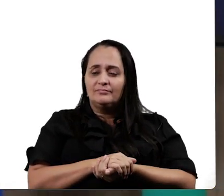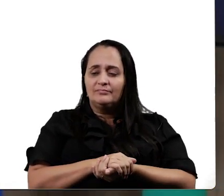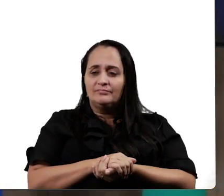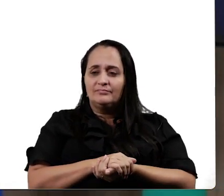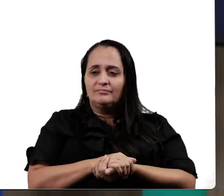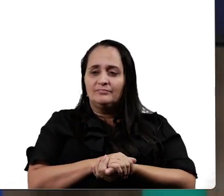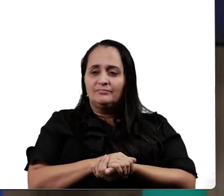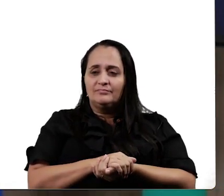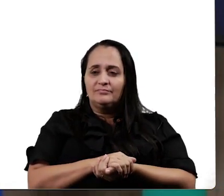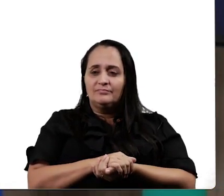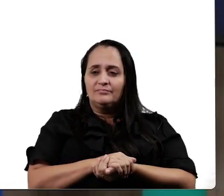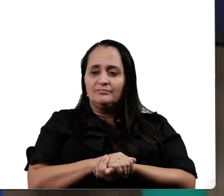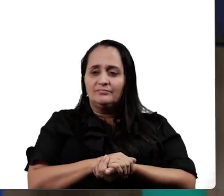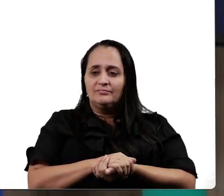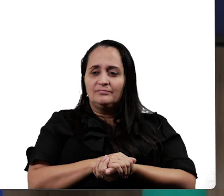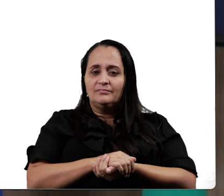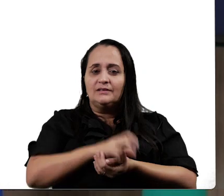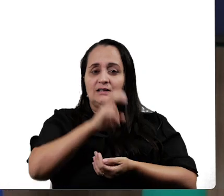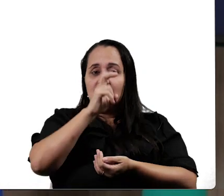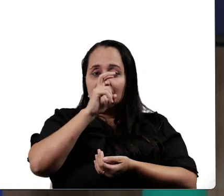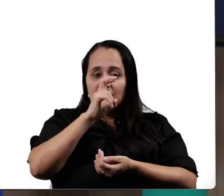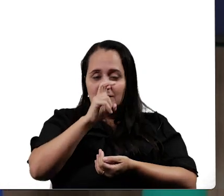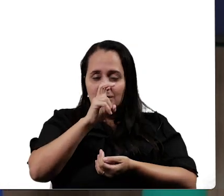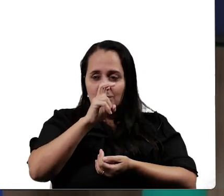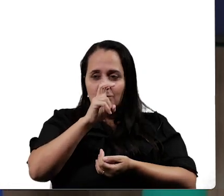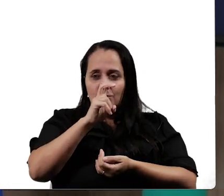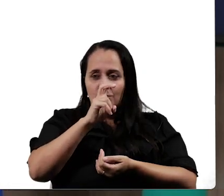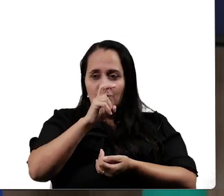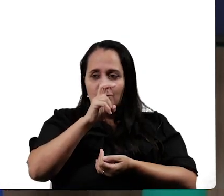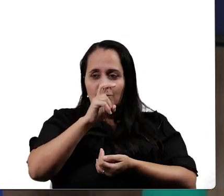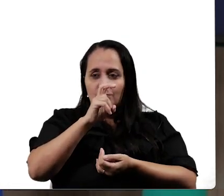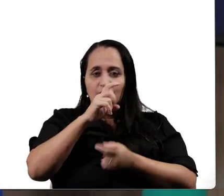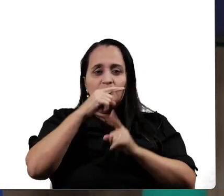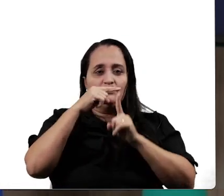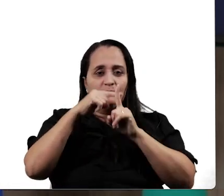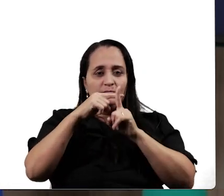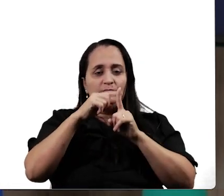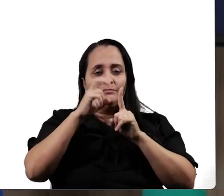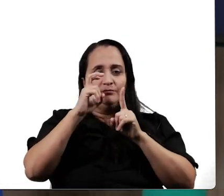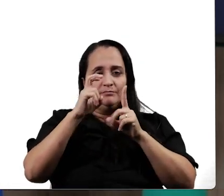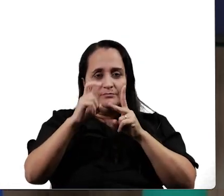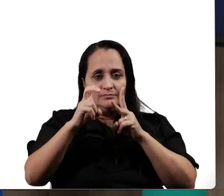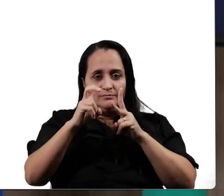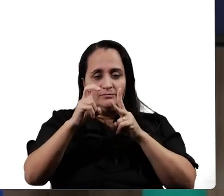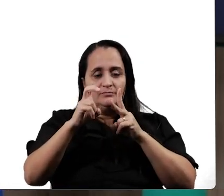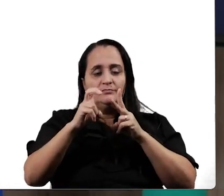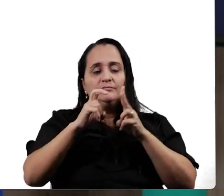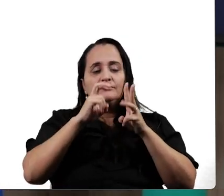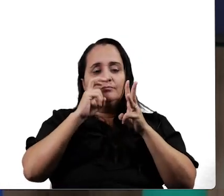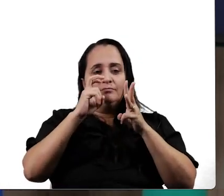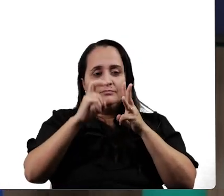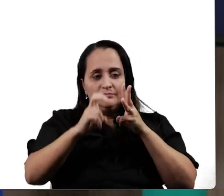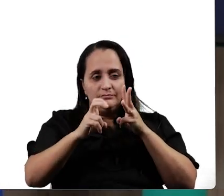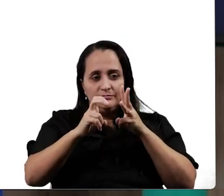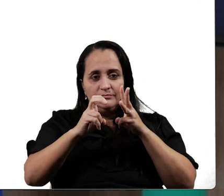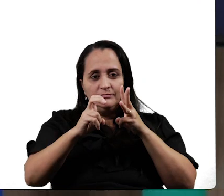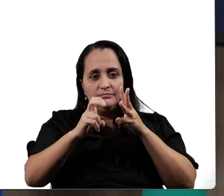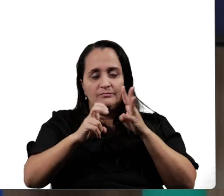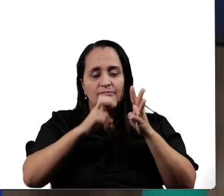pacotinho tem cinco Ó lá vamos colocar 5 mais 5 +